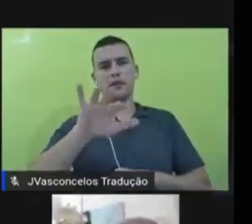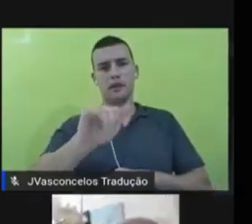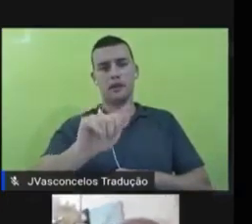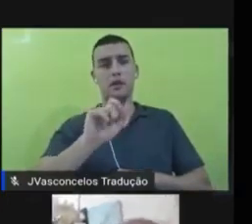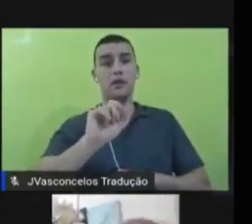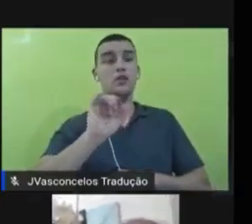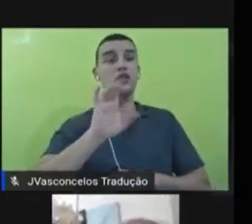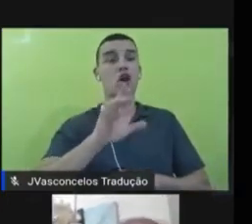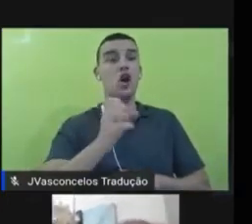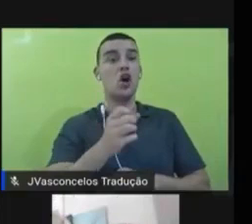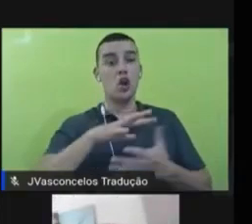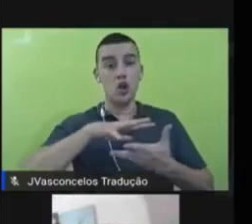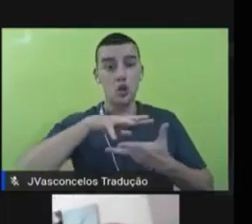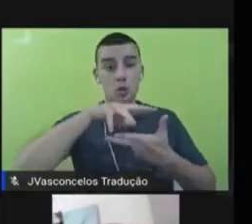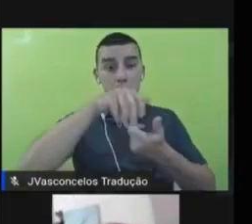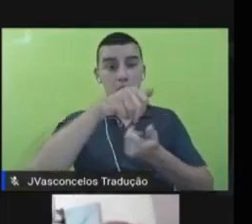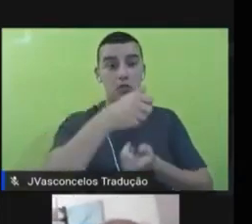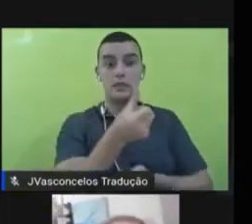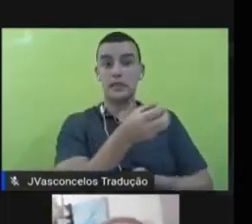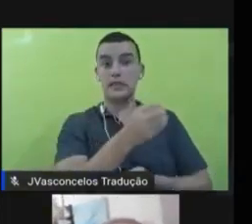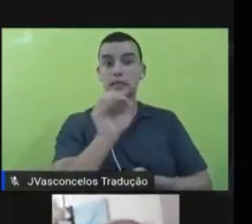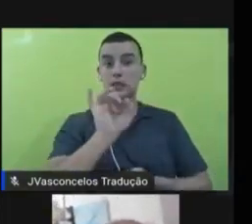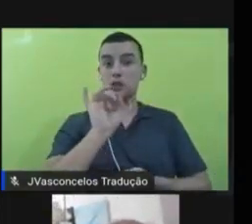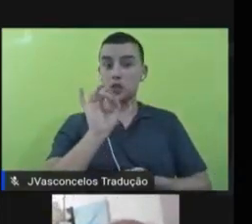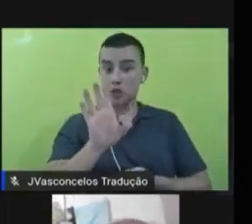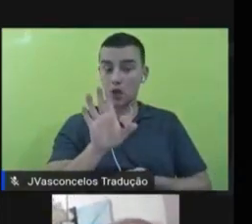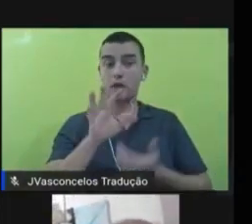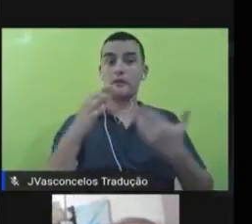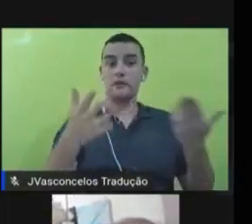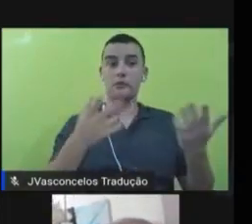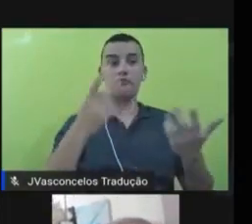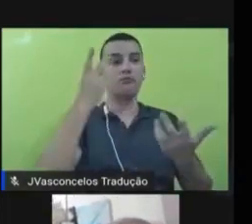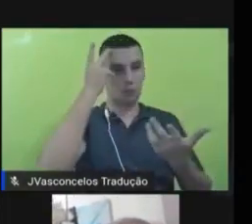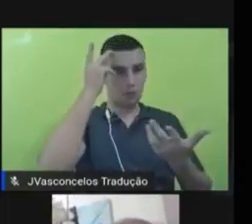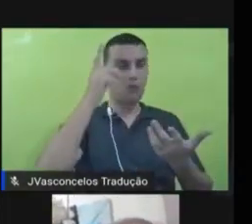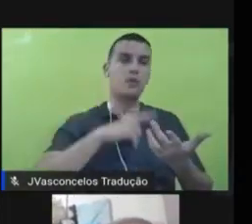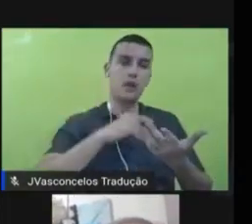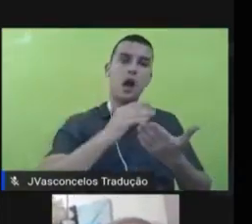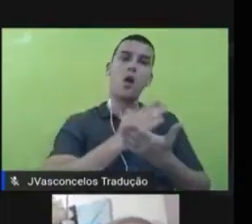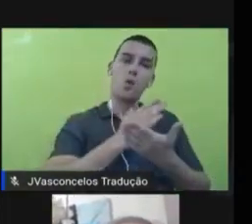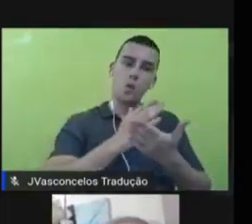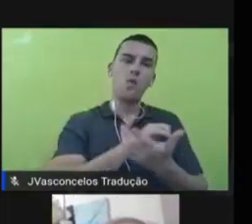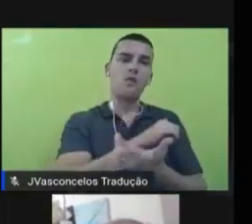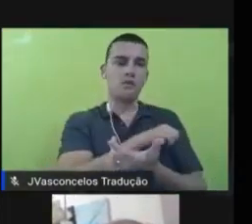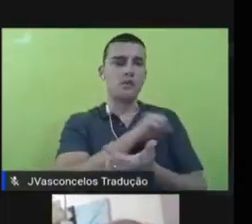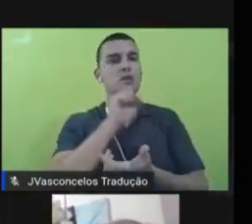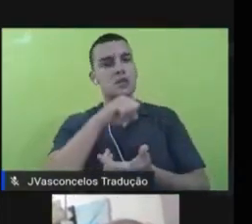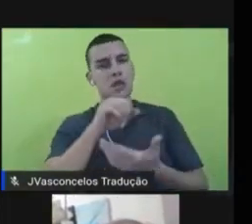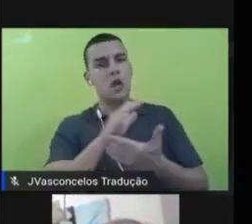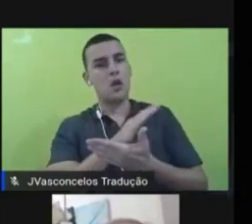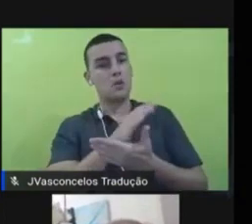no Brasil, no Rio de Janeiro, São Paulo já relatado, e possivelmente alguns